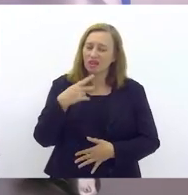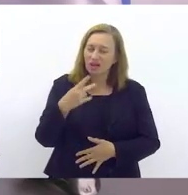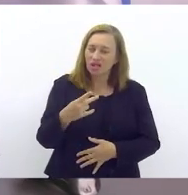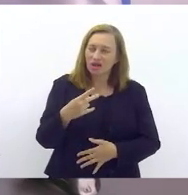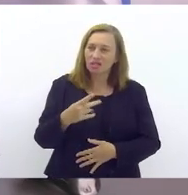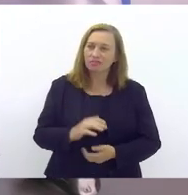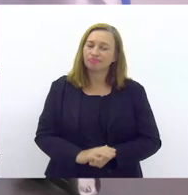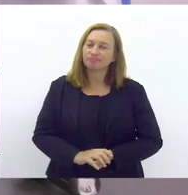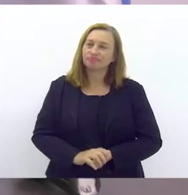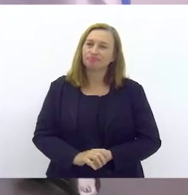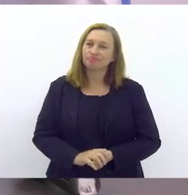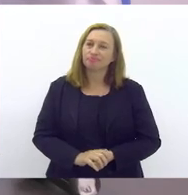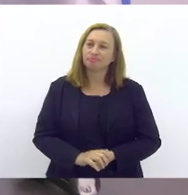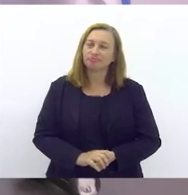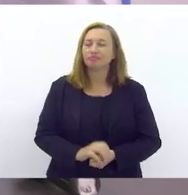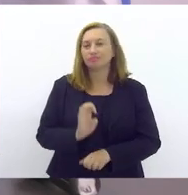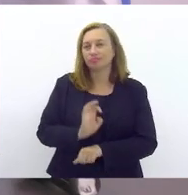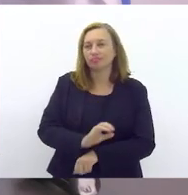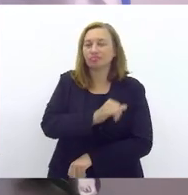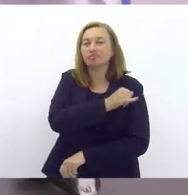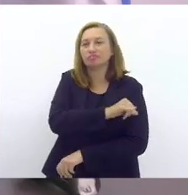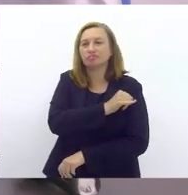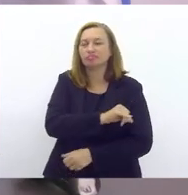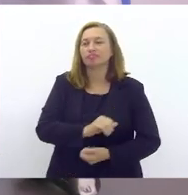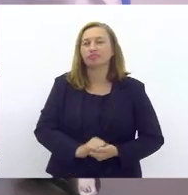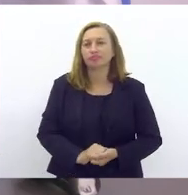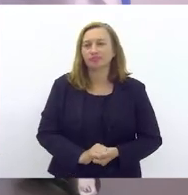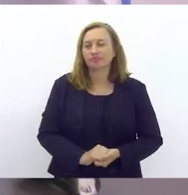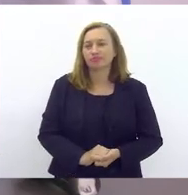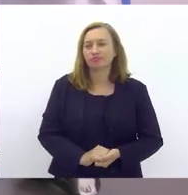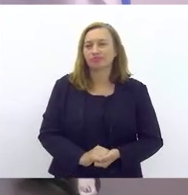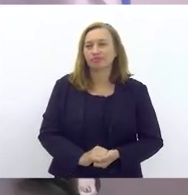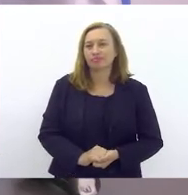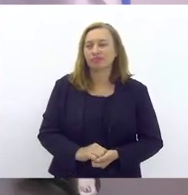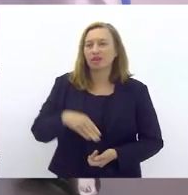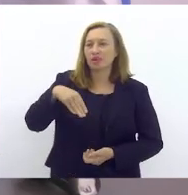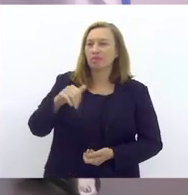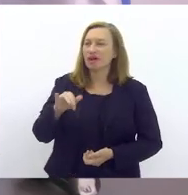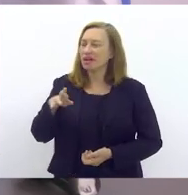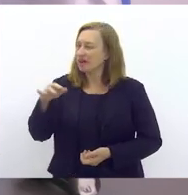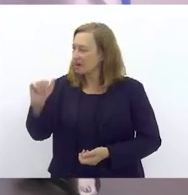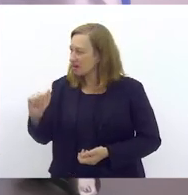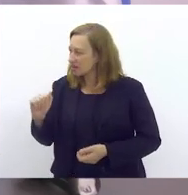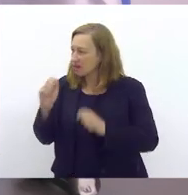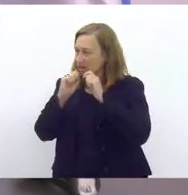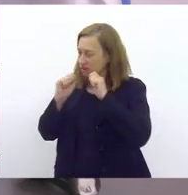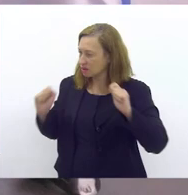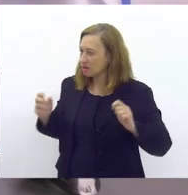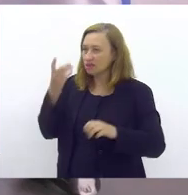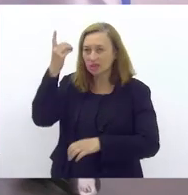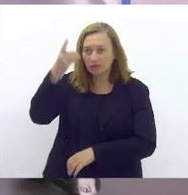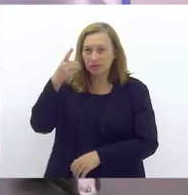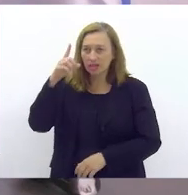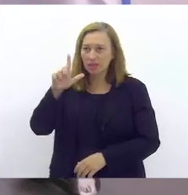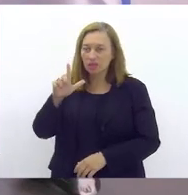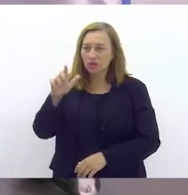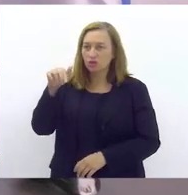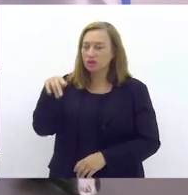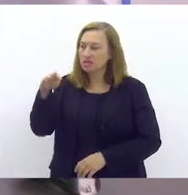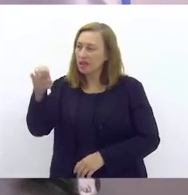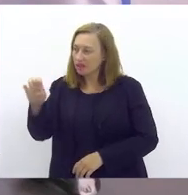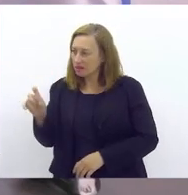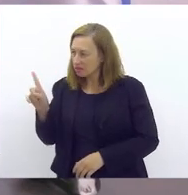daquilo que me cabe e do Estado do Rio de Janeiro, a Mariana está por aí, assessora da deputada Luciene, tá? A Mariana está